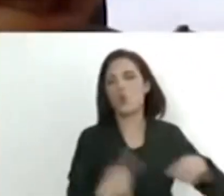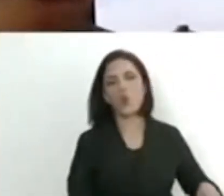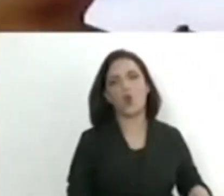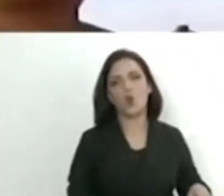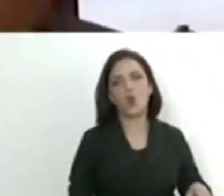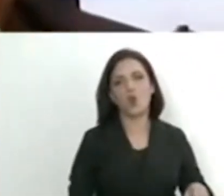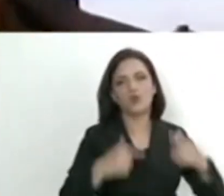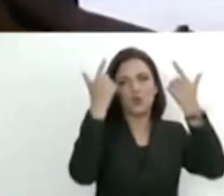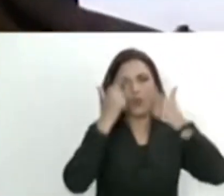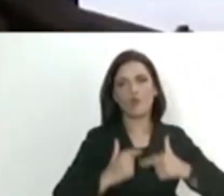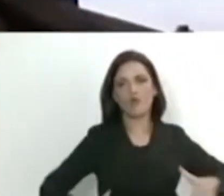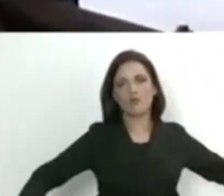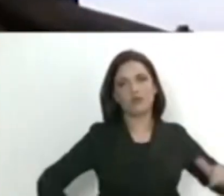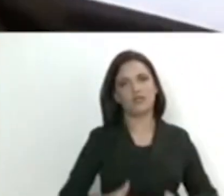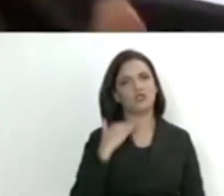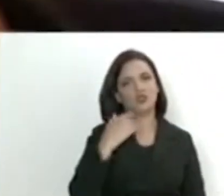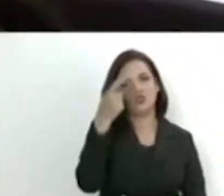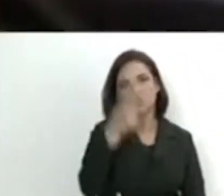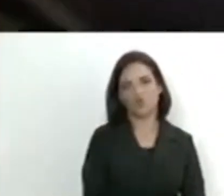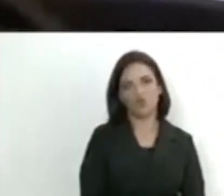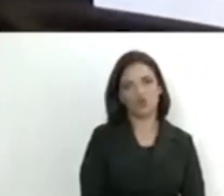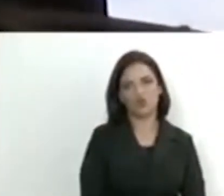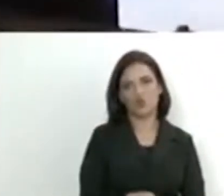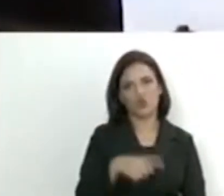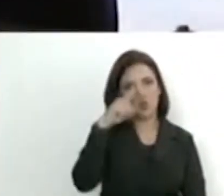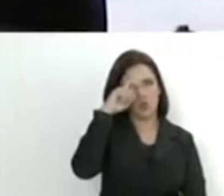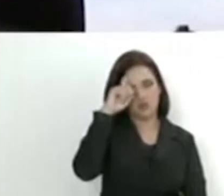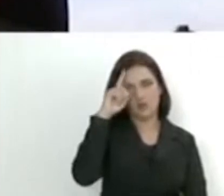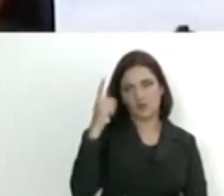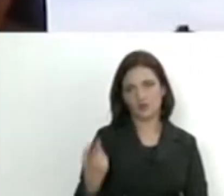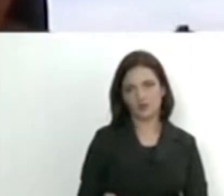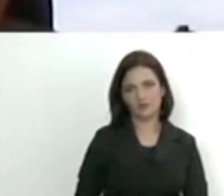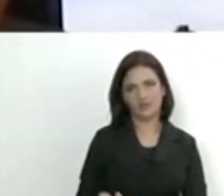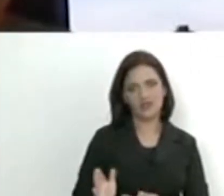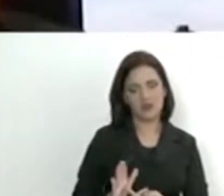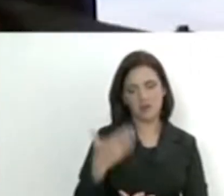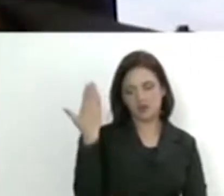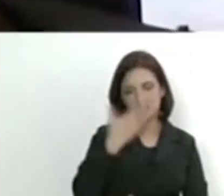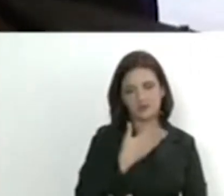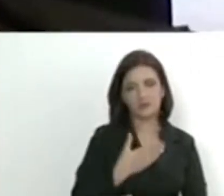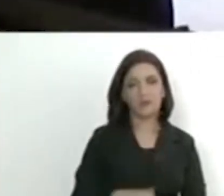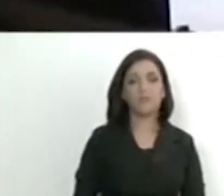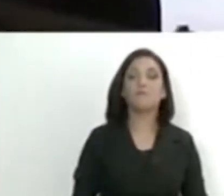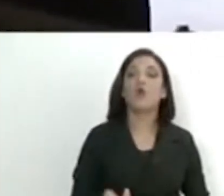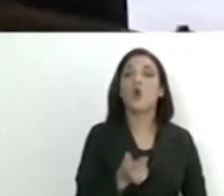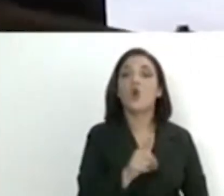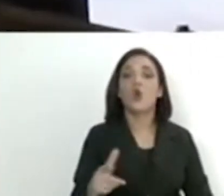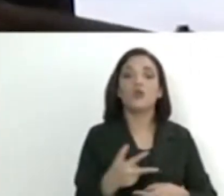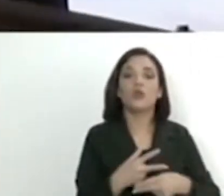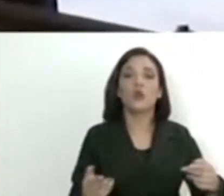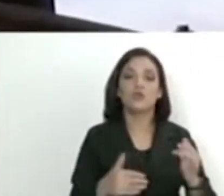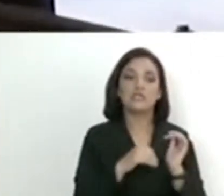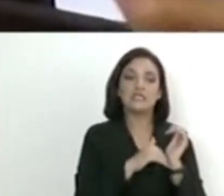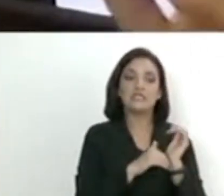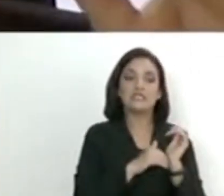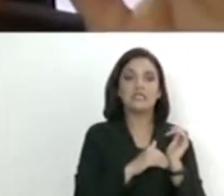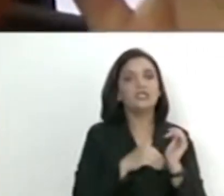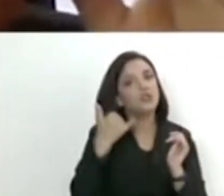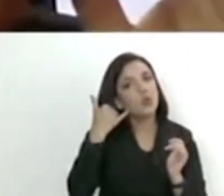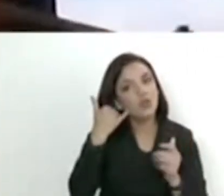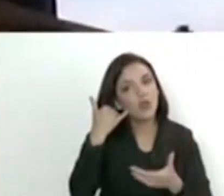Mente falou eu não me ative a mensagem de Rex Apesar que ele podia ser até assim como disse foram periciadas essas mensagens são